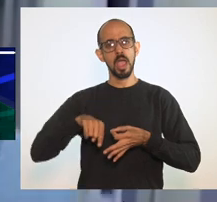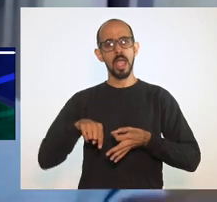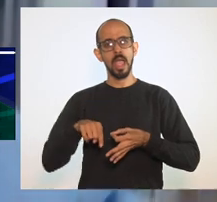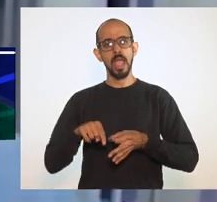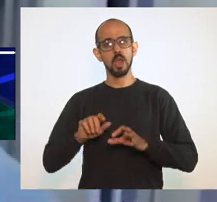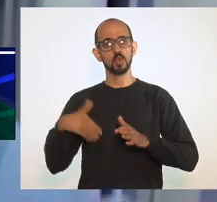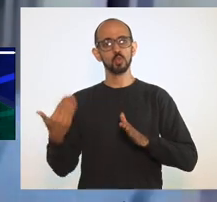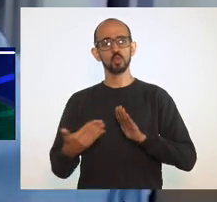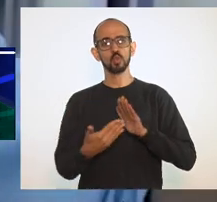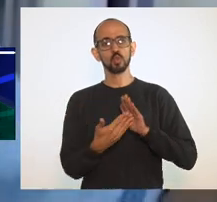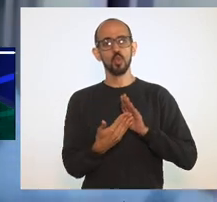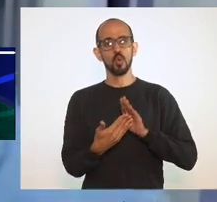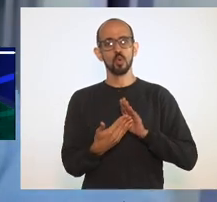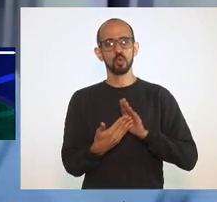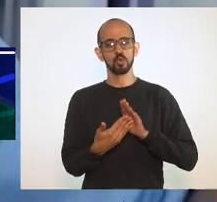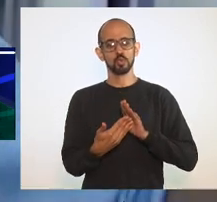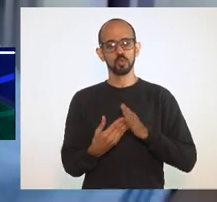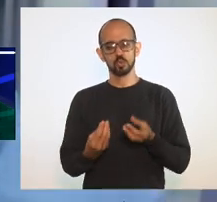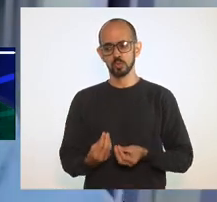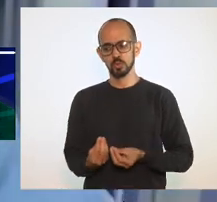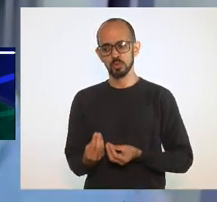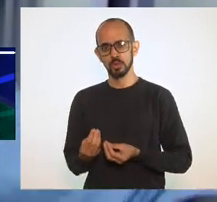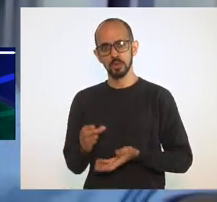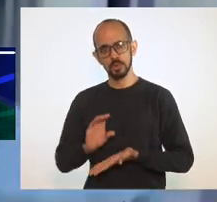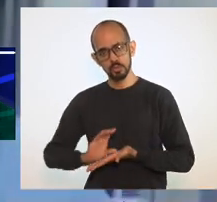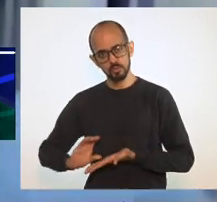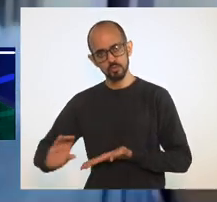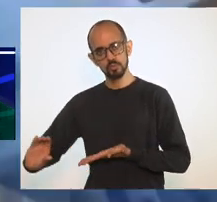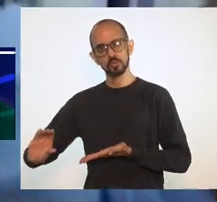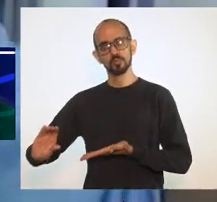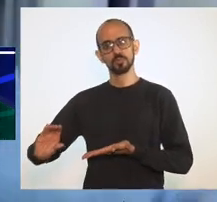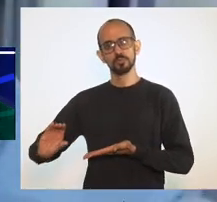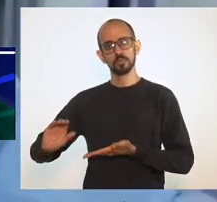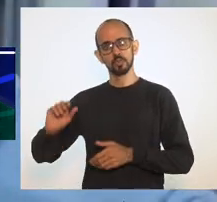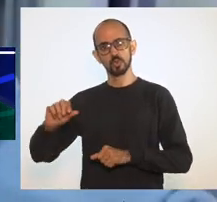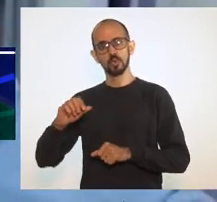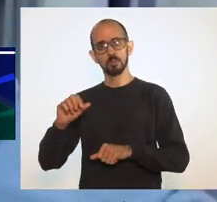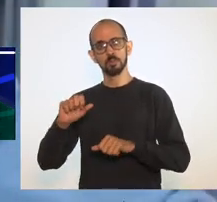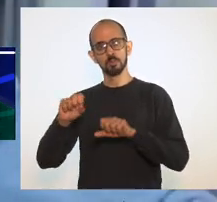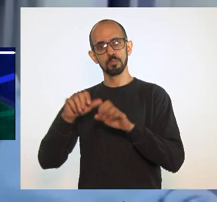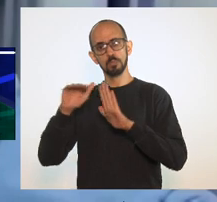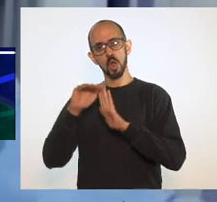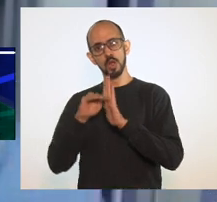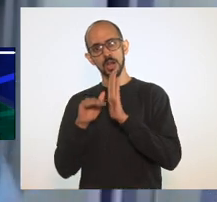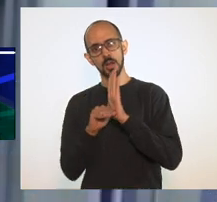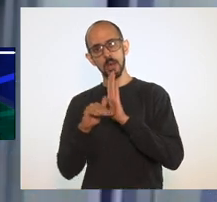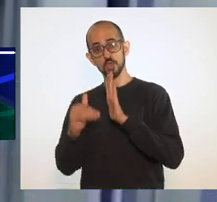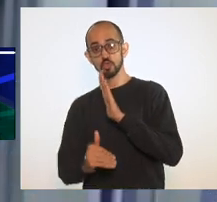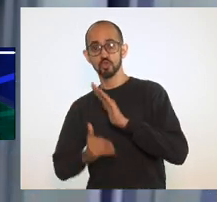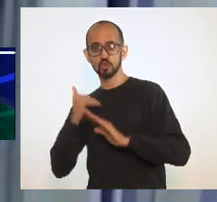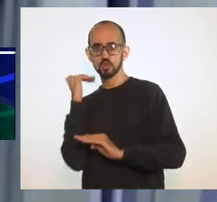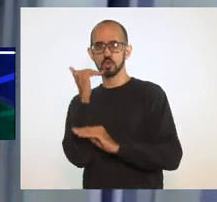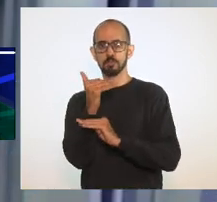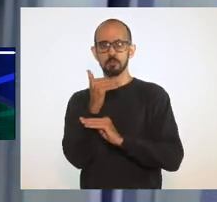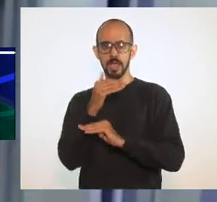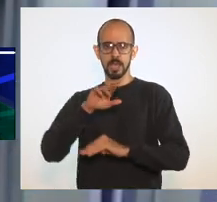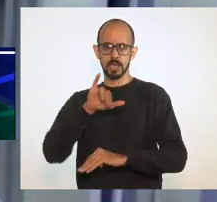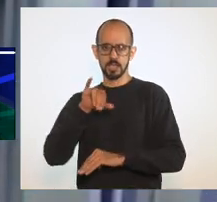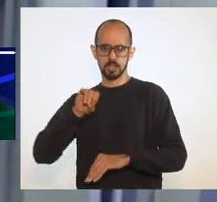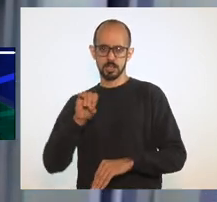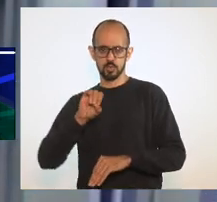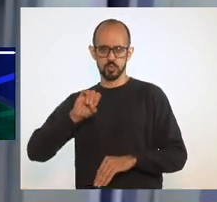integralmente destinados ao custeio do programa Supera Rio, seja na sua vertente auxílio emergencial, seja na sua